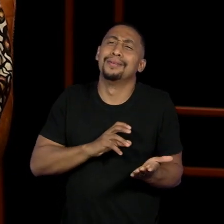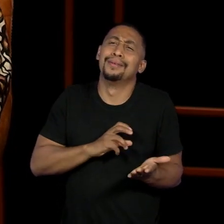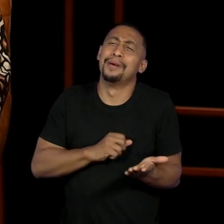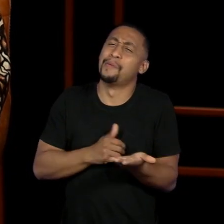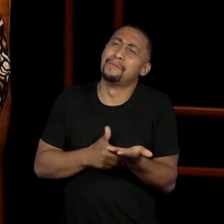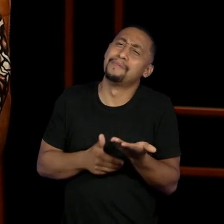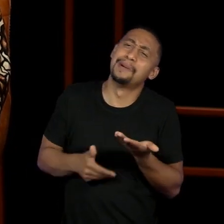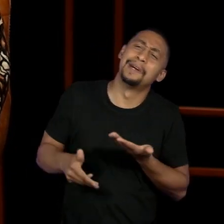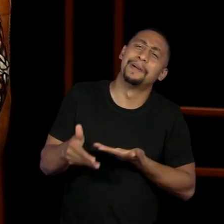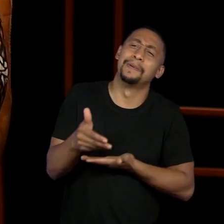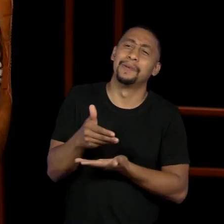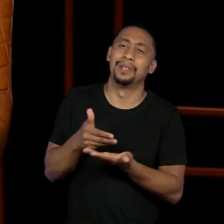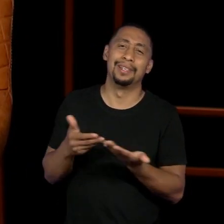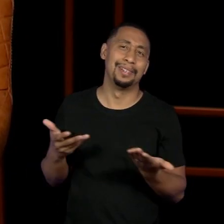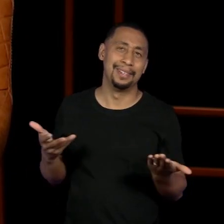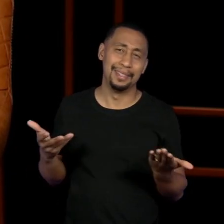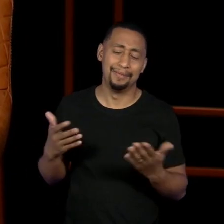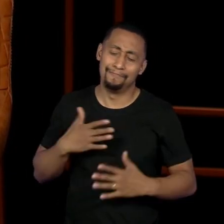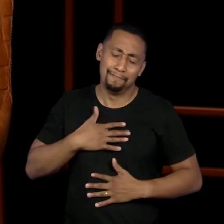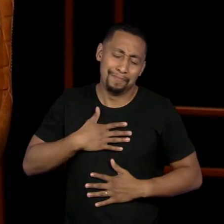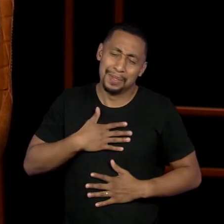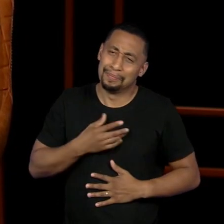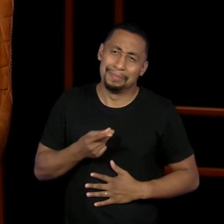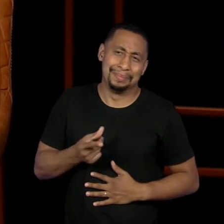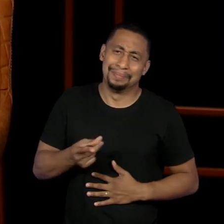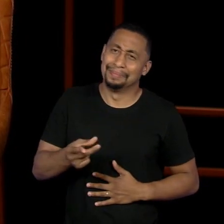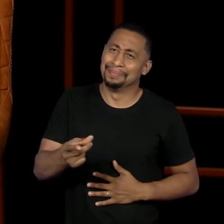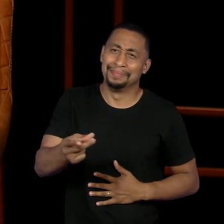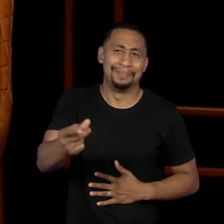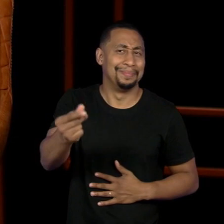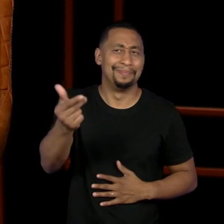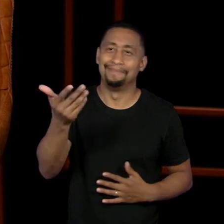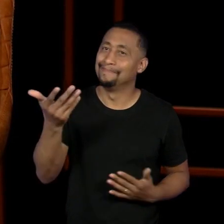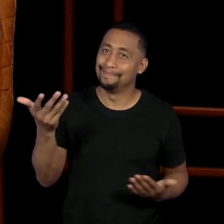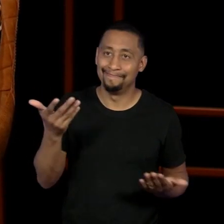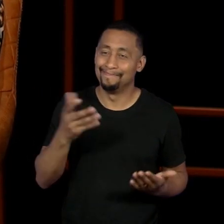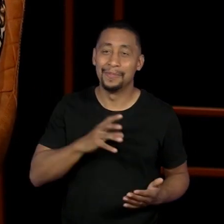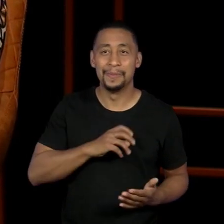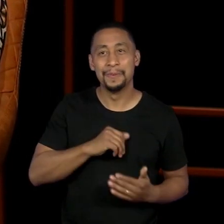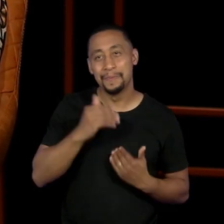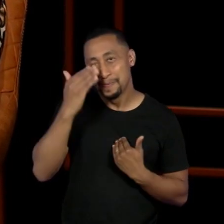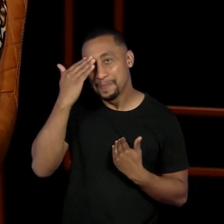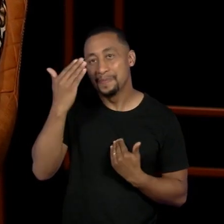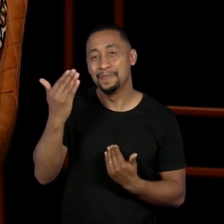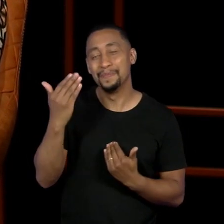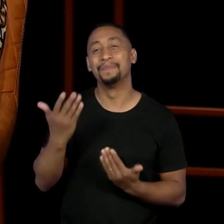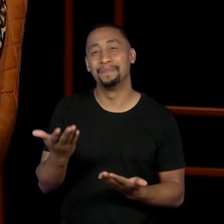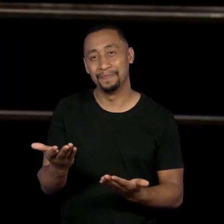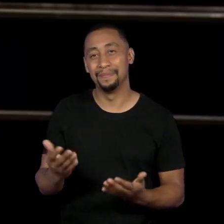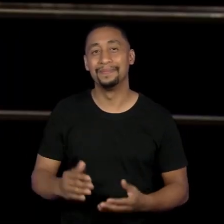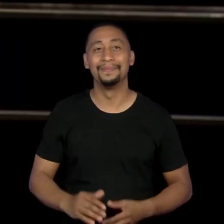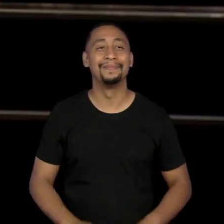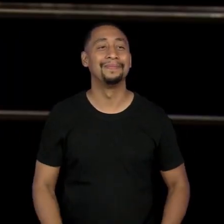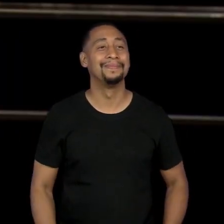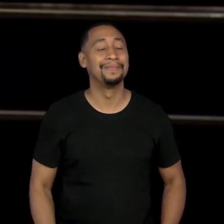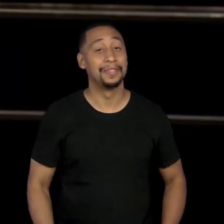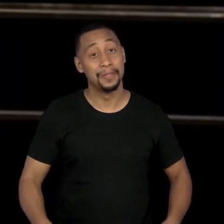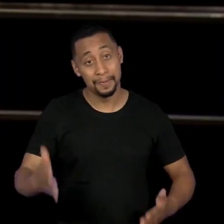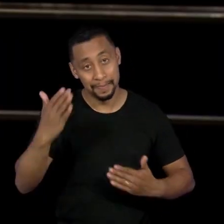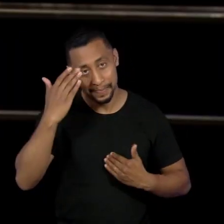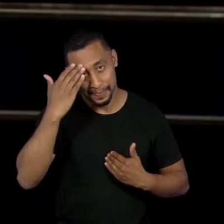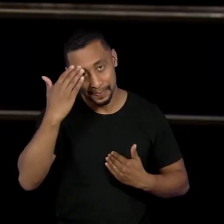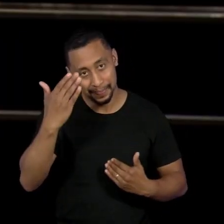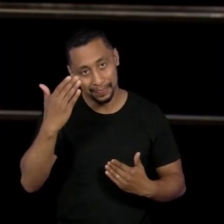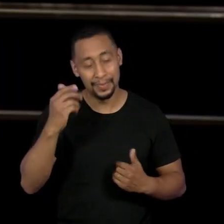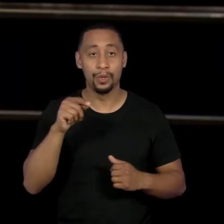eu sei. E o meu é eterno. O meu é eterno, eu é que agradeço a vocês. Muito obrigada. Obrigada, e ainda